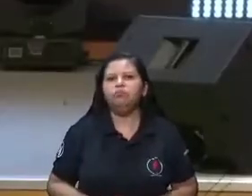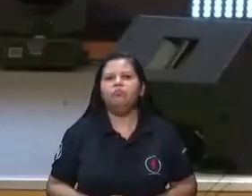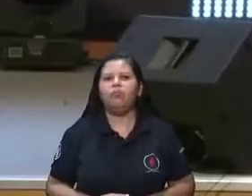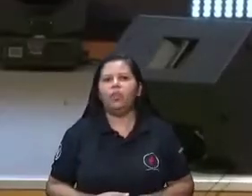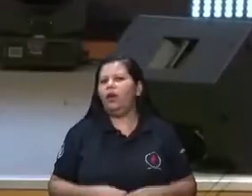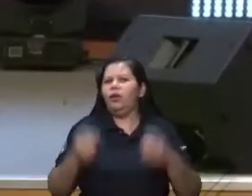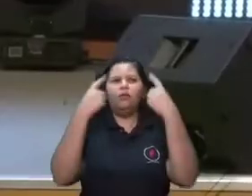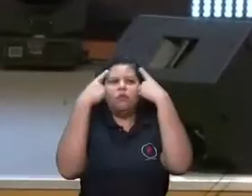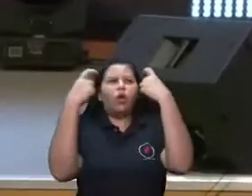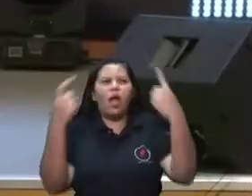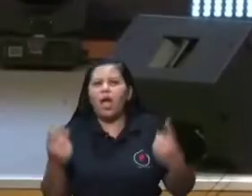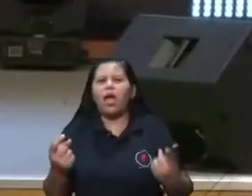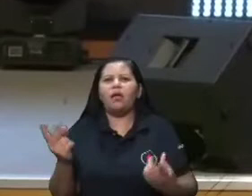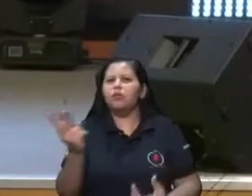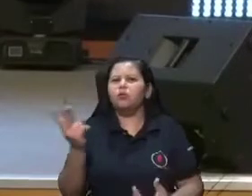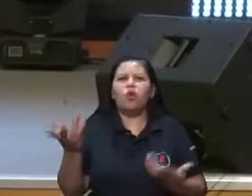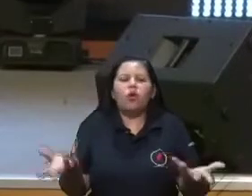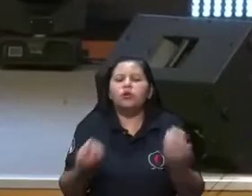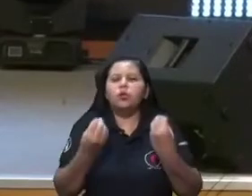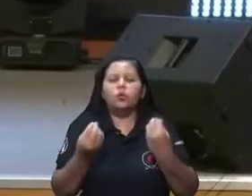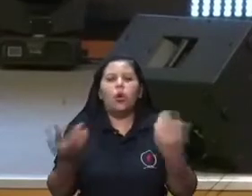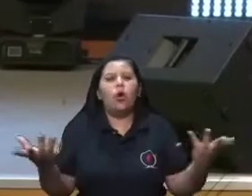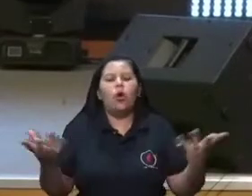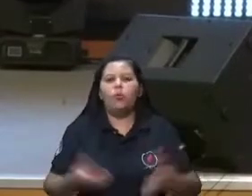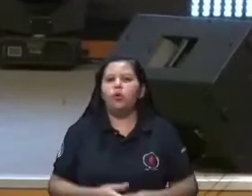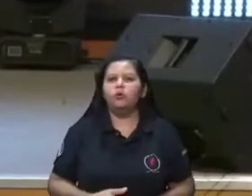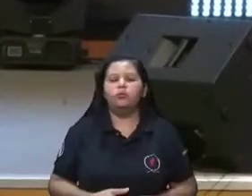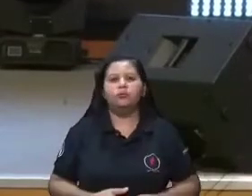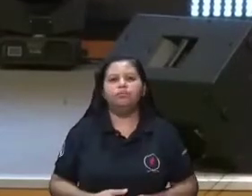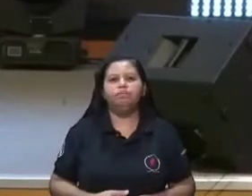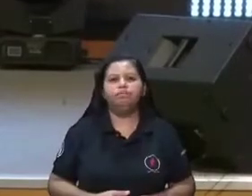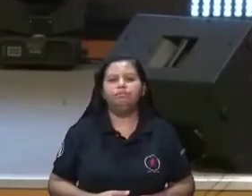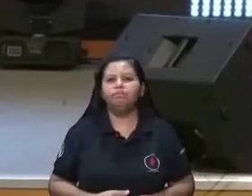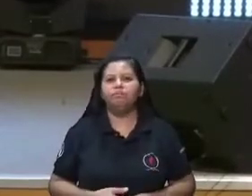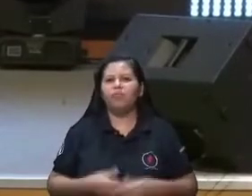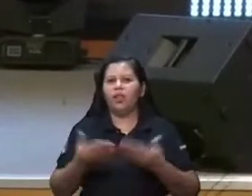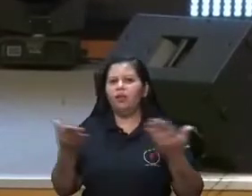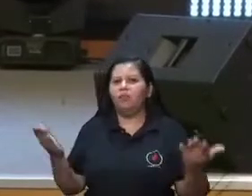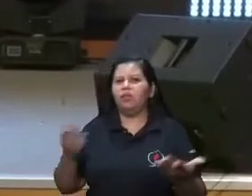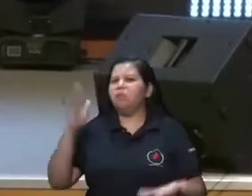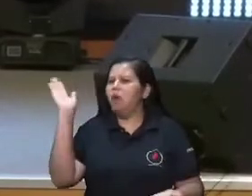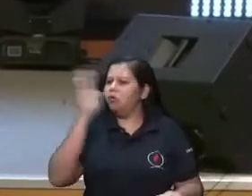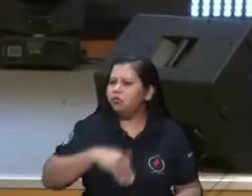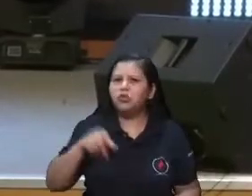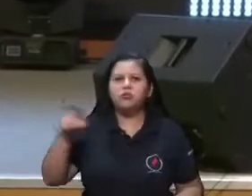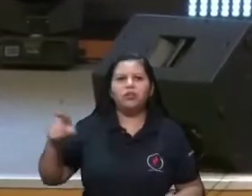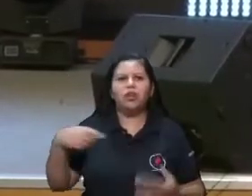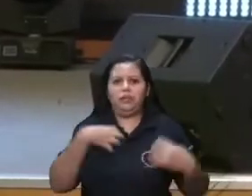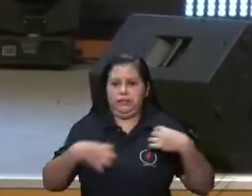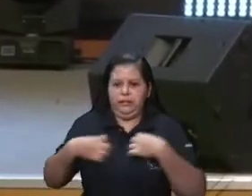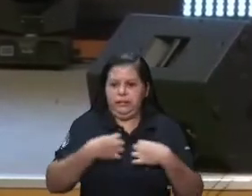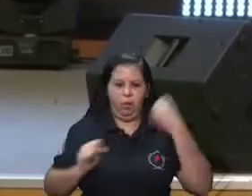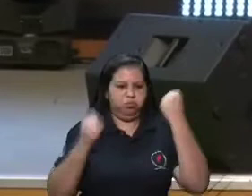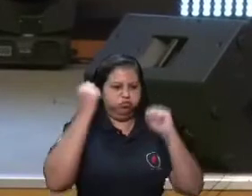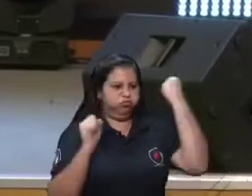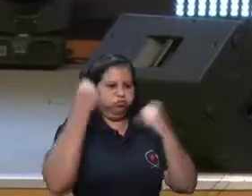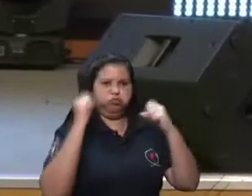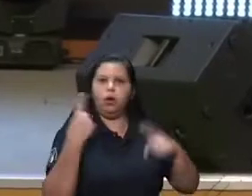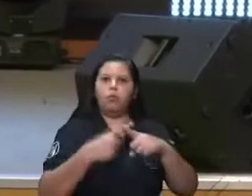conselho não entres, ó minha alma. Com a sua assembleia não já juntes. Maldito o seu furor, porque era forte. Maldita a sua ira, porque era